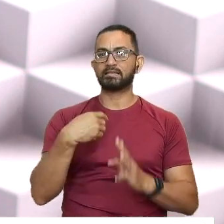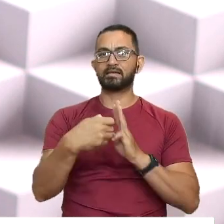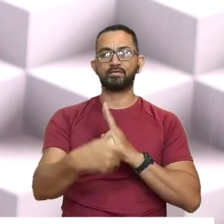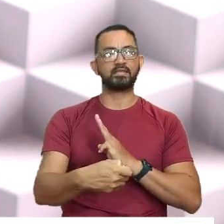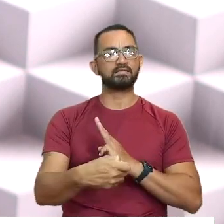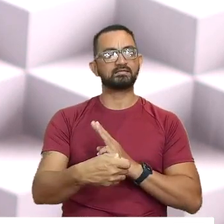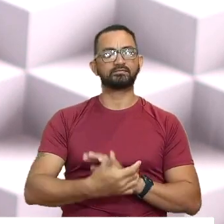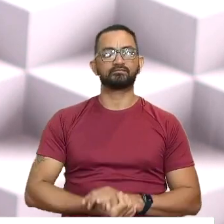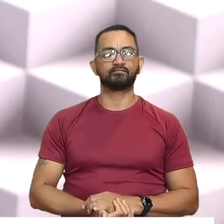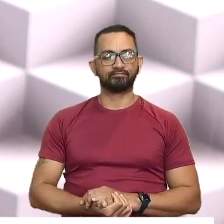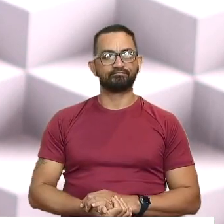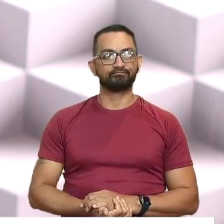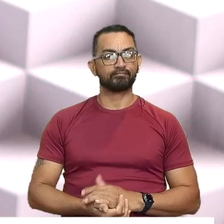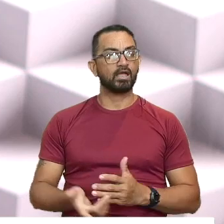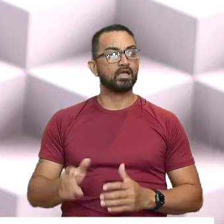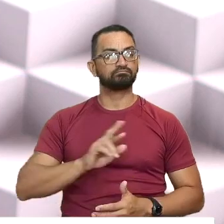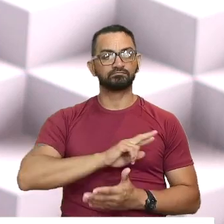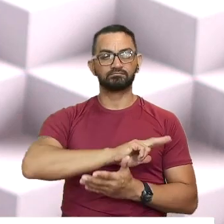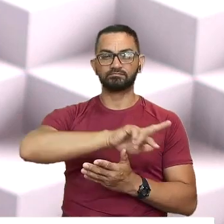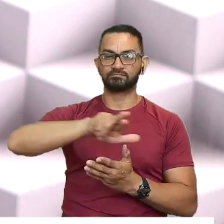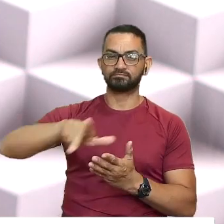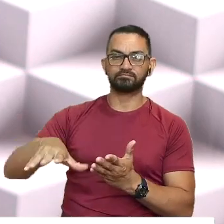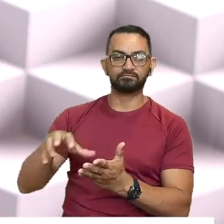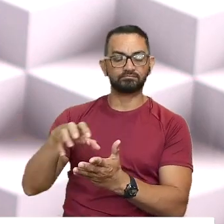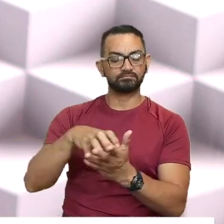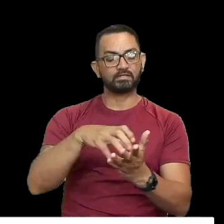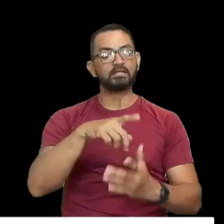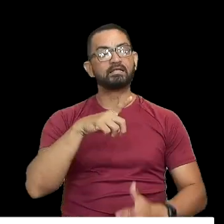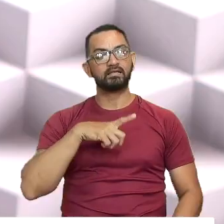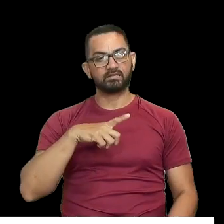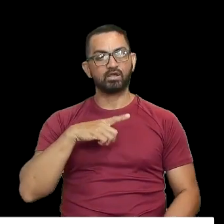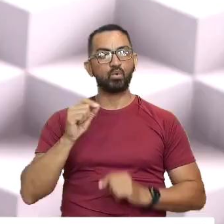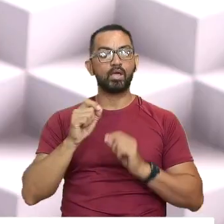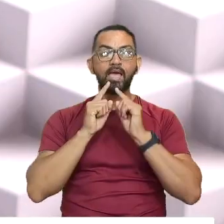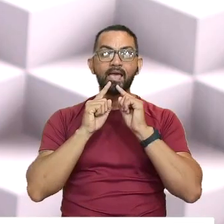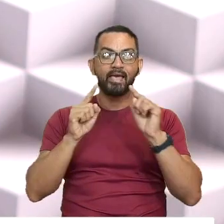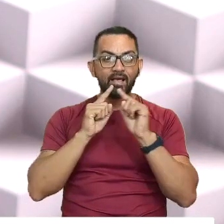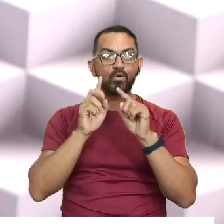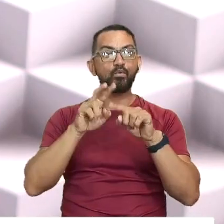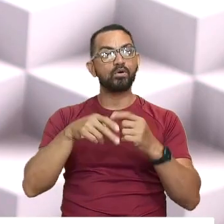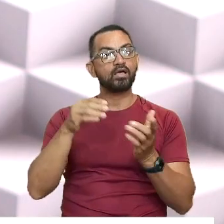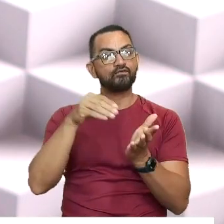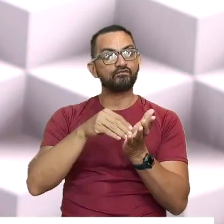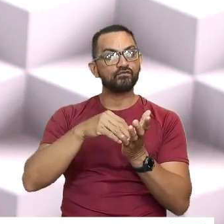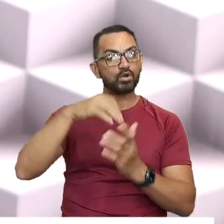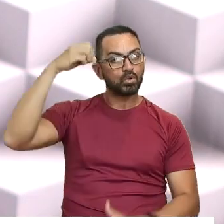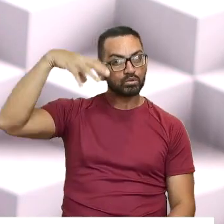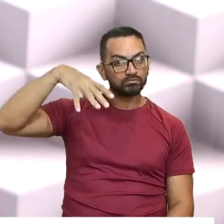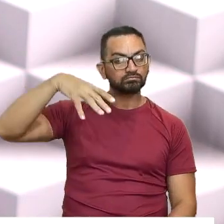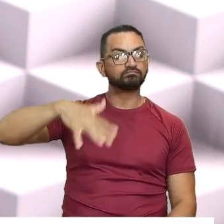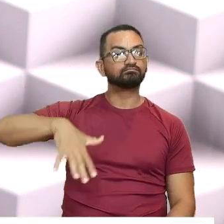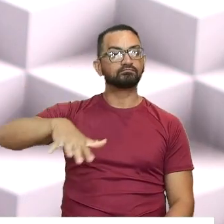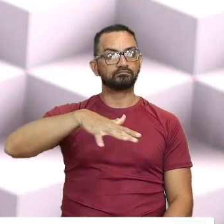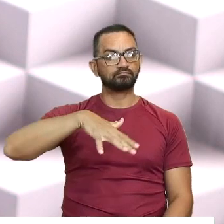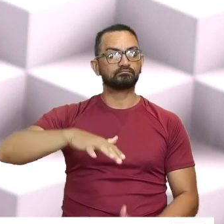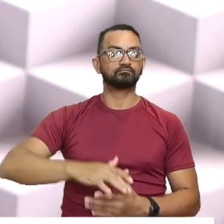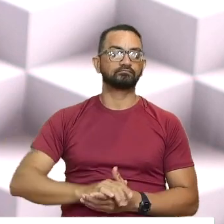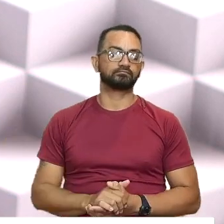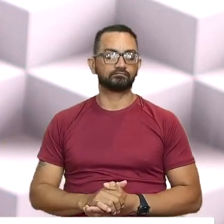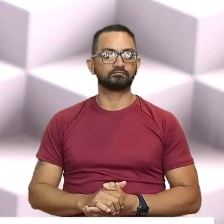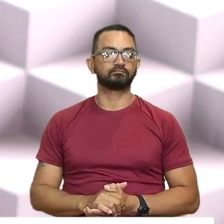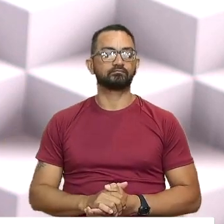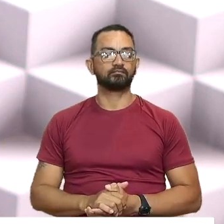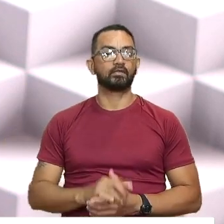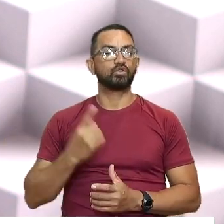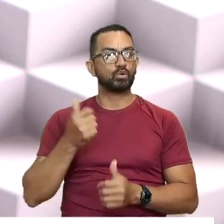há cerca de 3 meses também. Então, são vários pontos aí que têm sido alvos de reclamação por causa da falta de iluminação pública nos